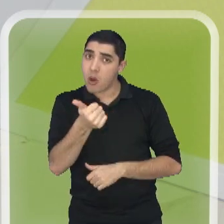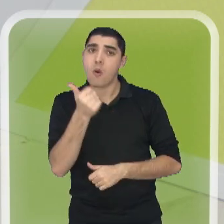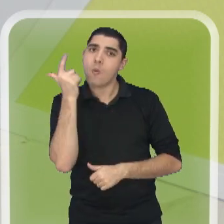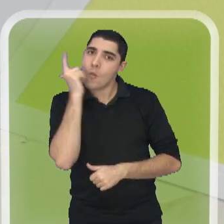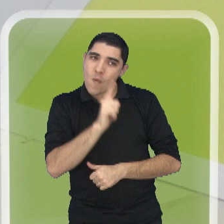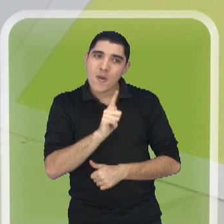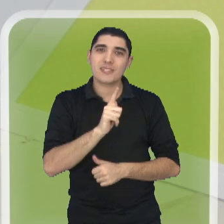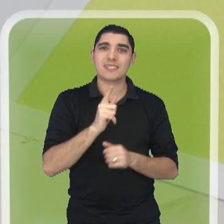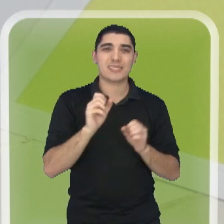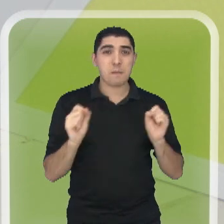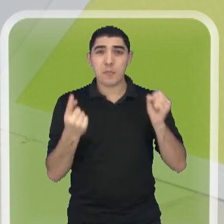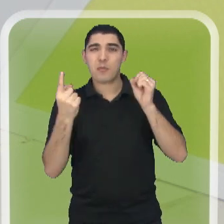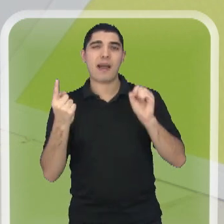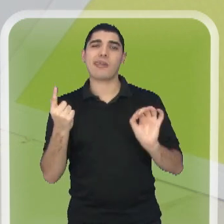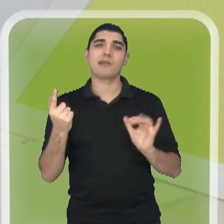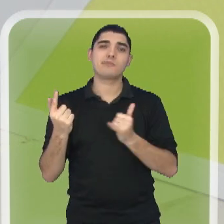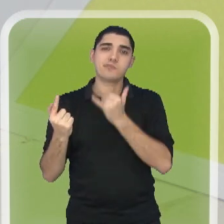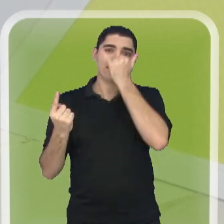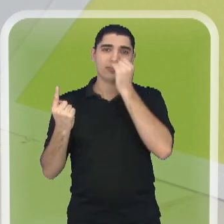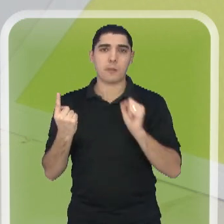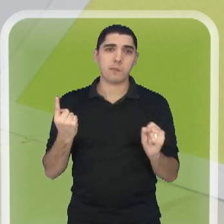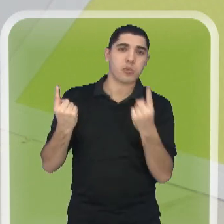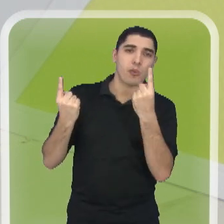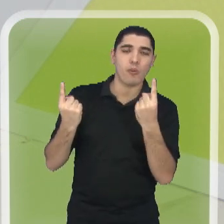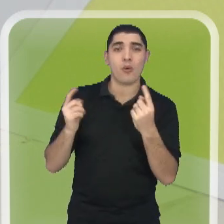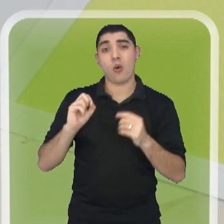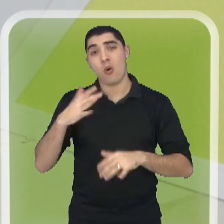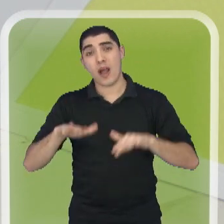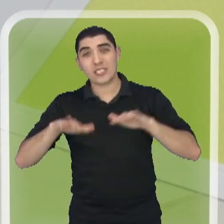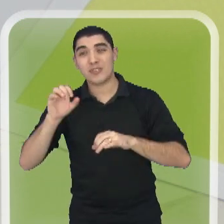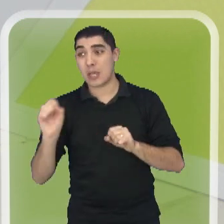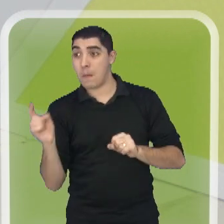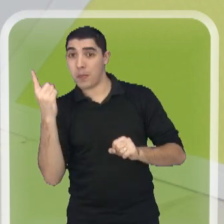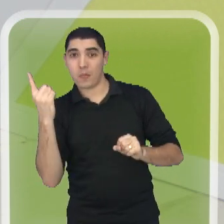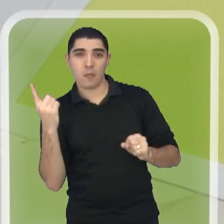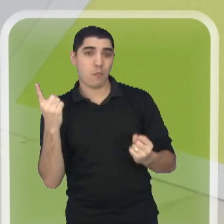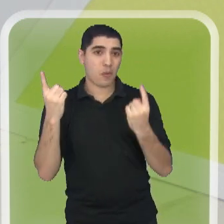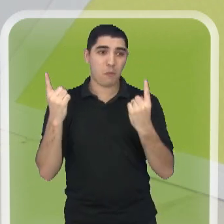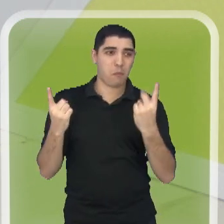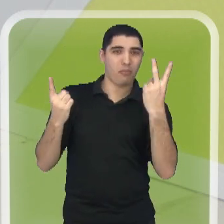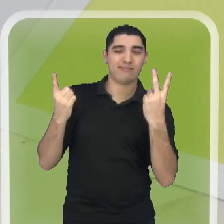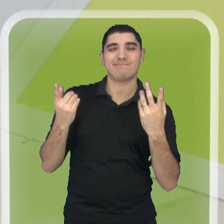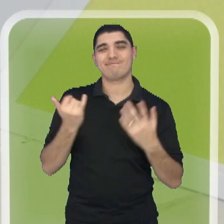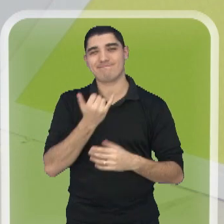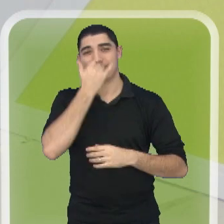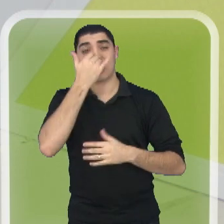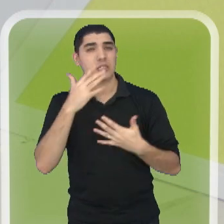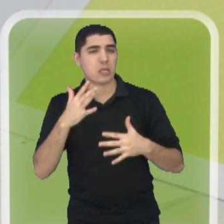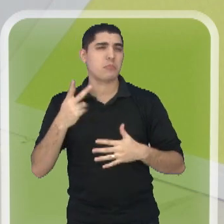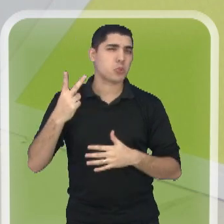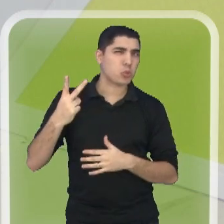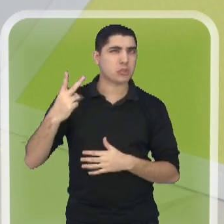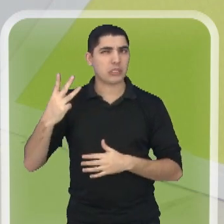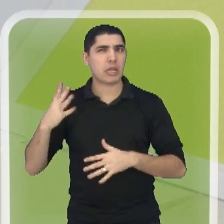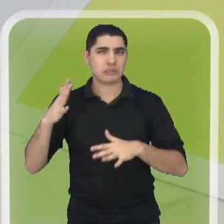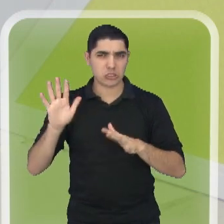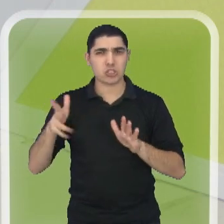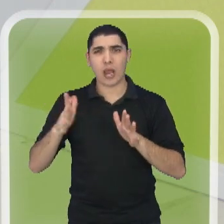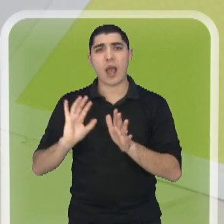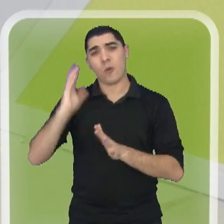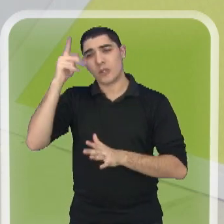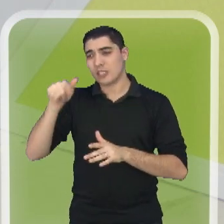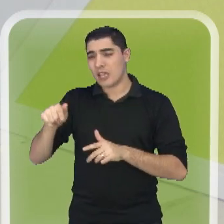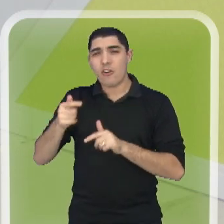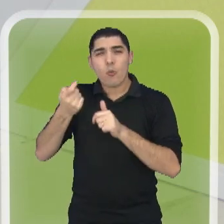saindo na frente e acaba deixando escapar a vitória. Duas delas, se não me falha a memória, ali nos segundos finais, nos minutos